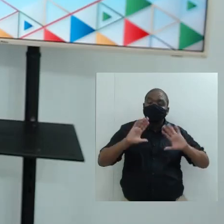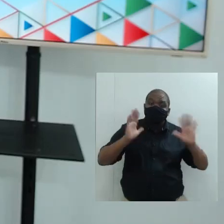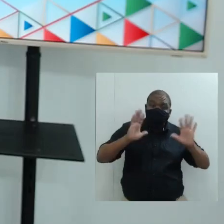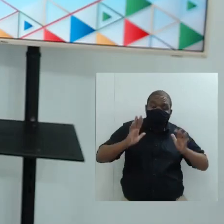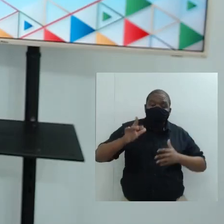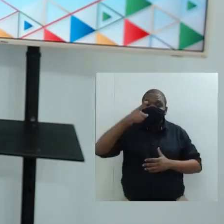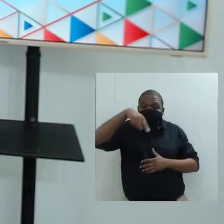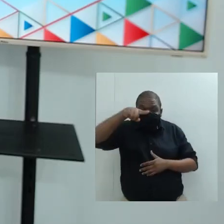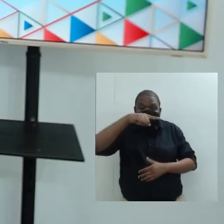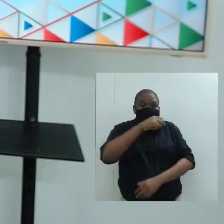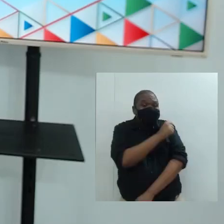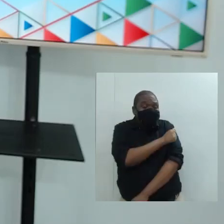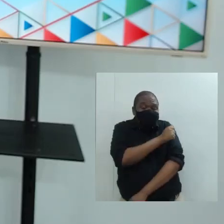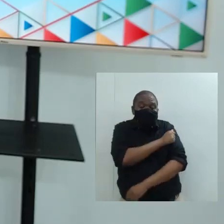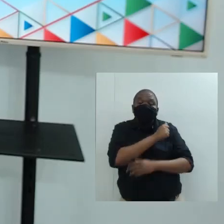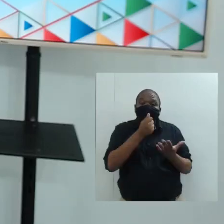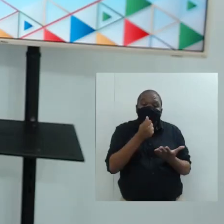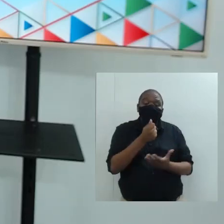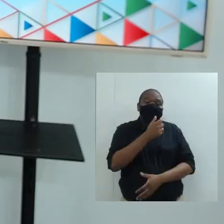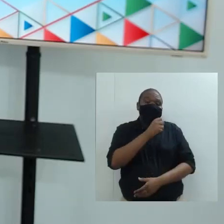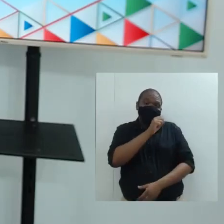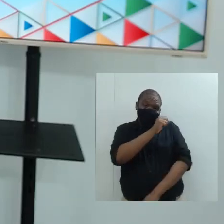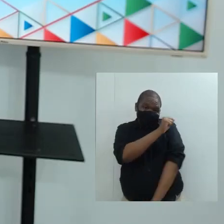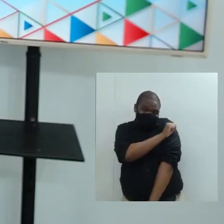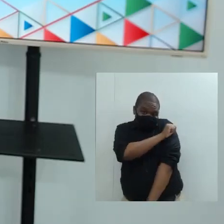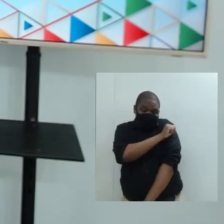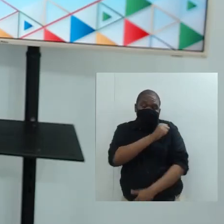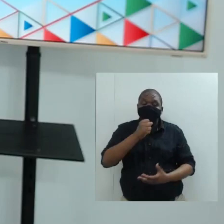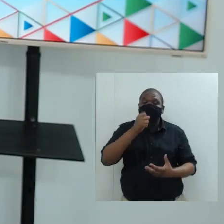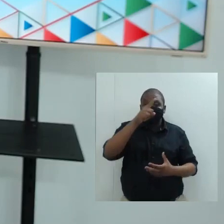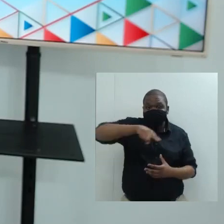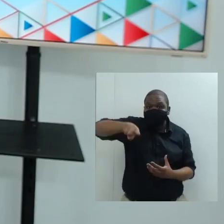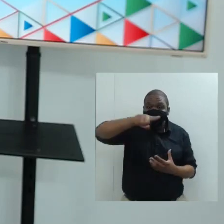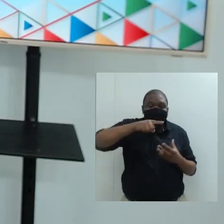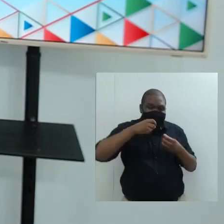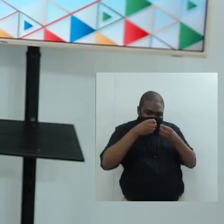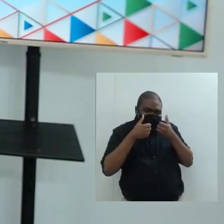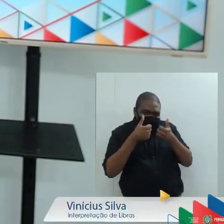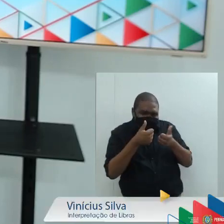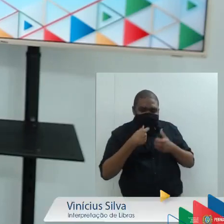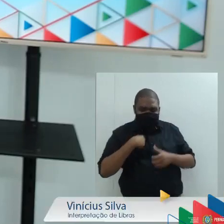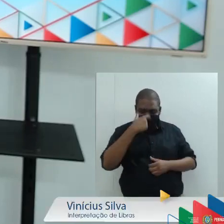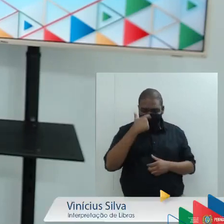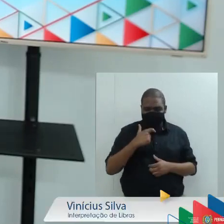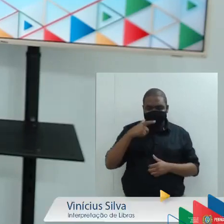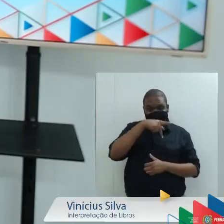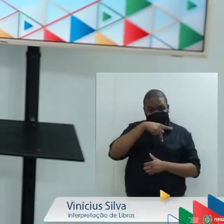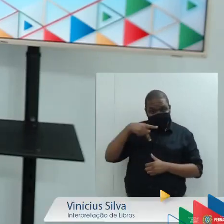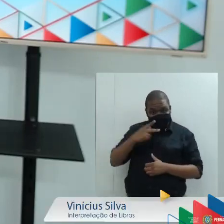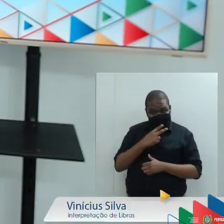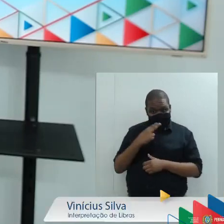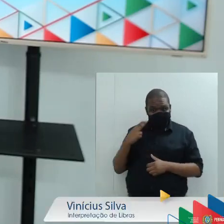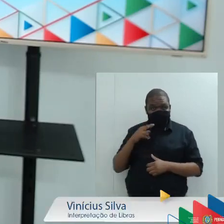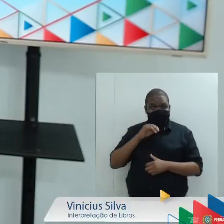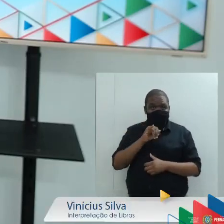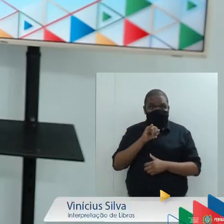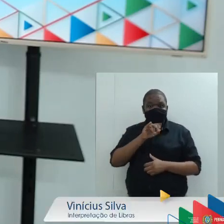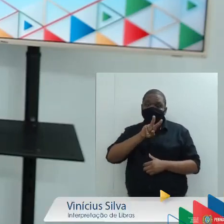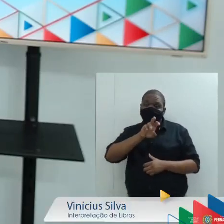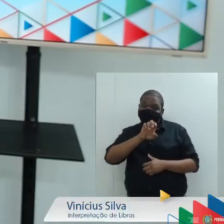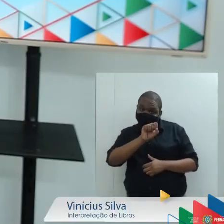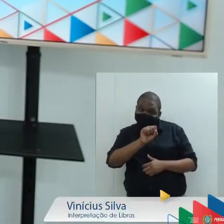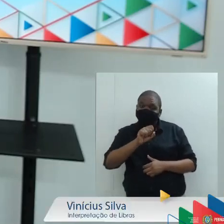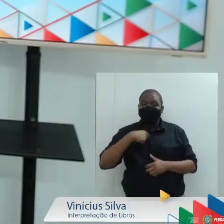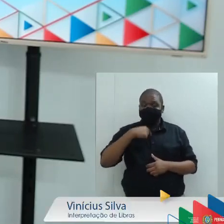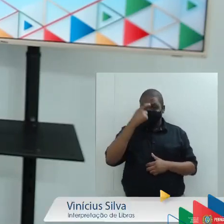Olá, meus queridos alunos do 8º ano, tudo bem com vocês? Eu sou o professor Ives Fernando, sou professor